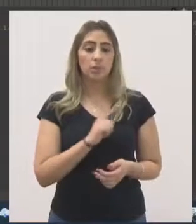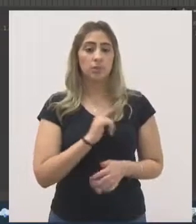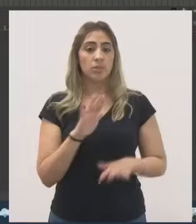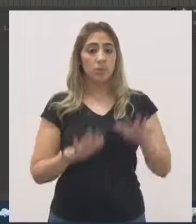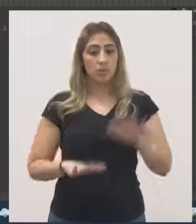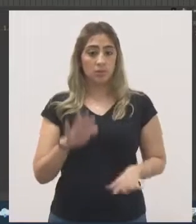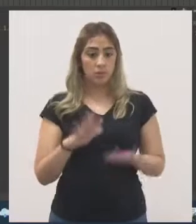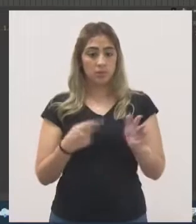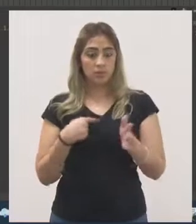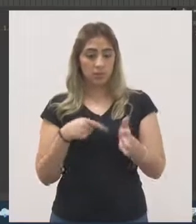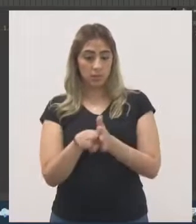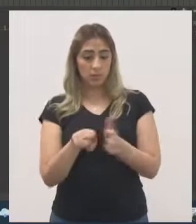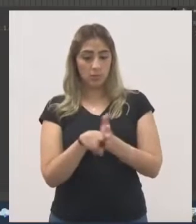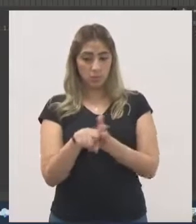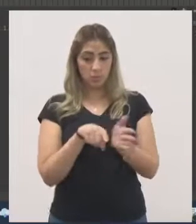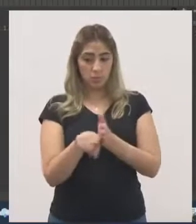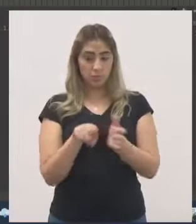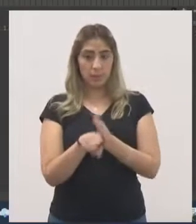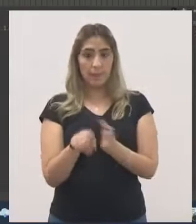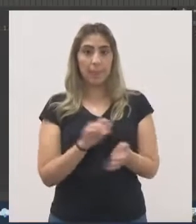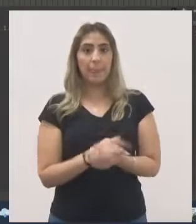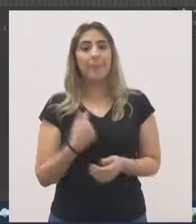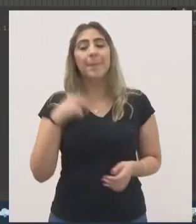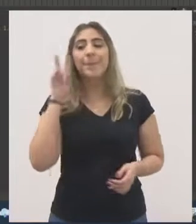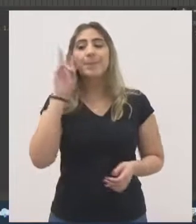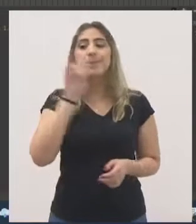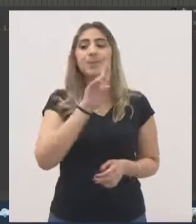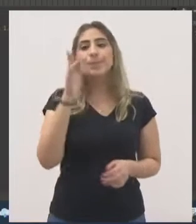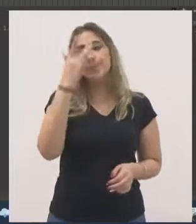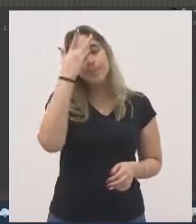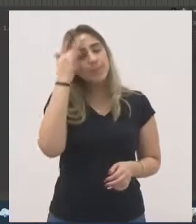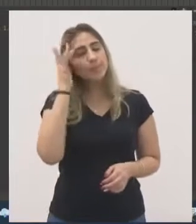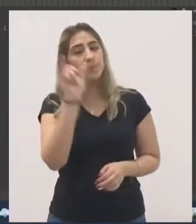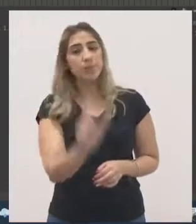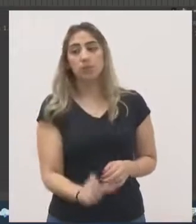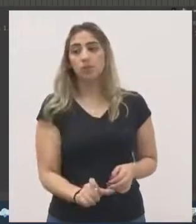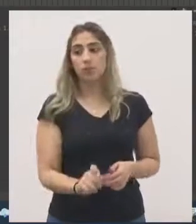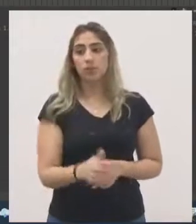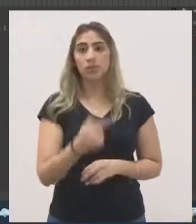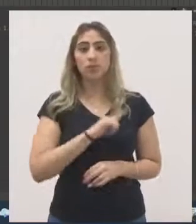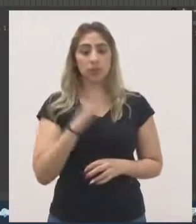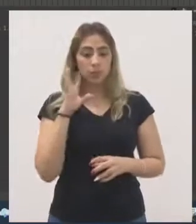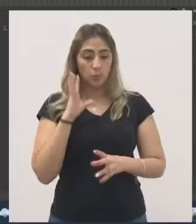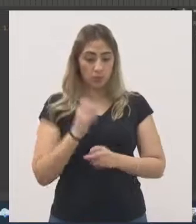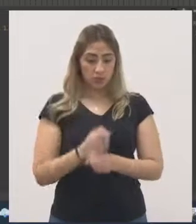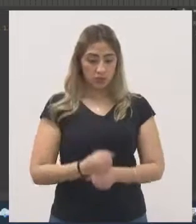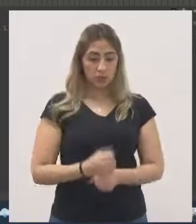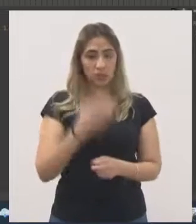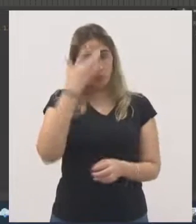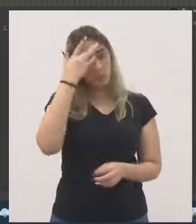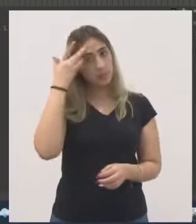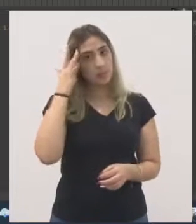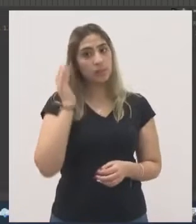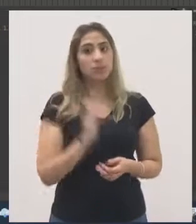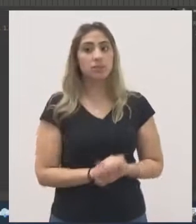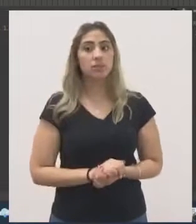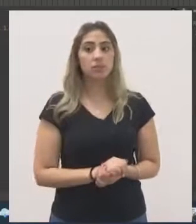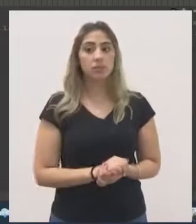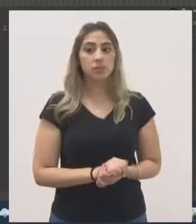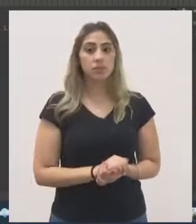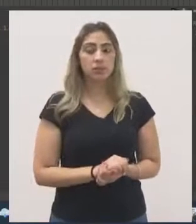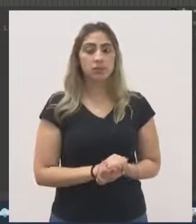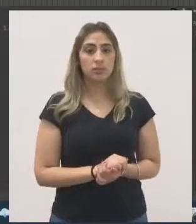Tem uma pergunta aqui que eu vou chegar lá, não lembro o nome da pessoa, que pergunta se tem quantidade de pessoas, e aí eu emendo para fazer